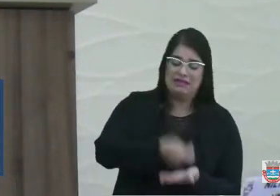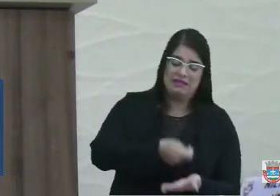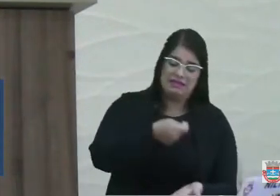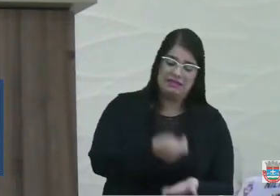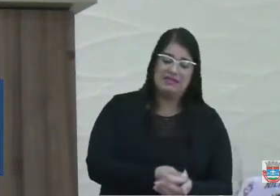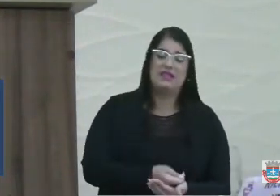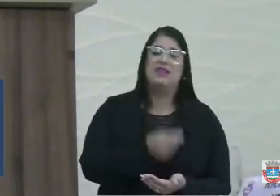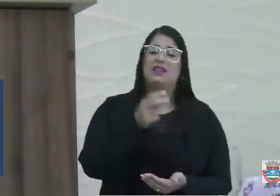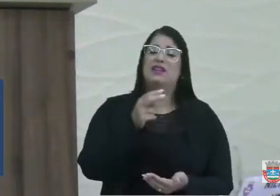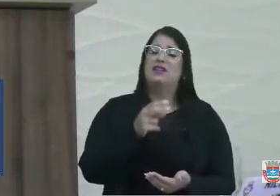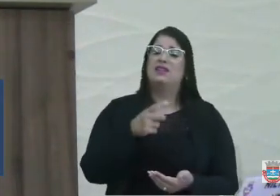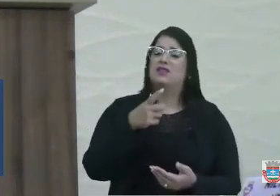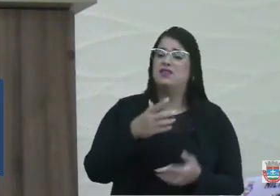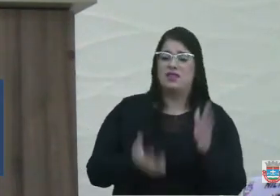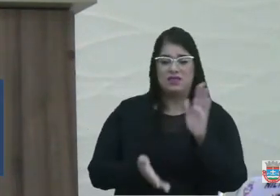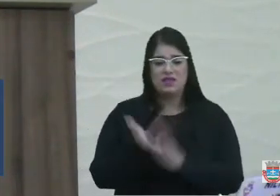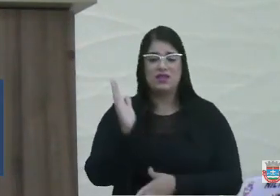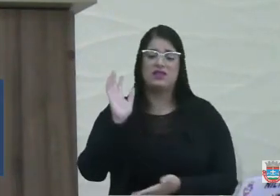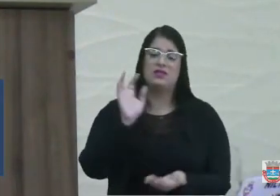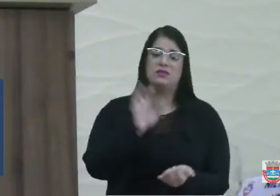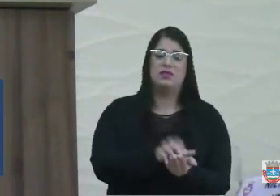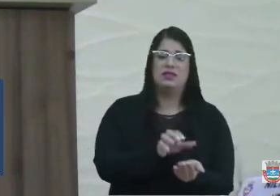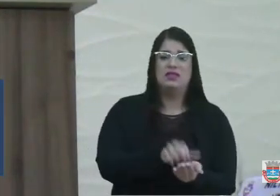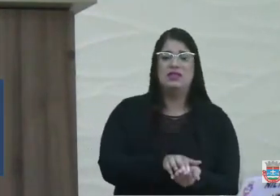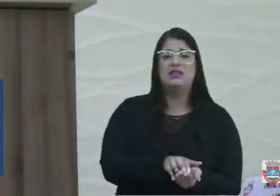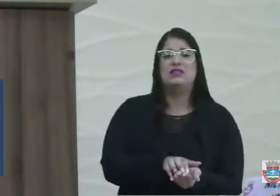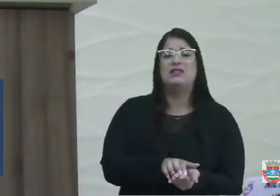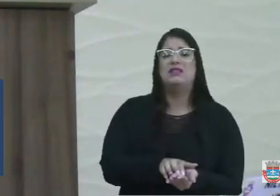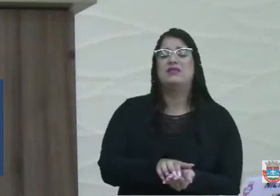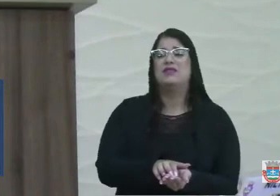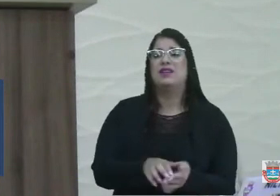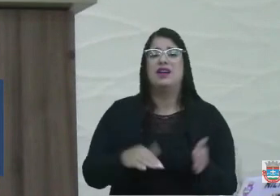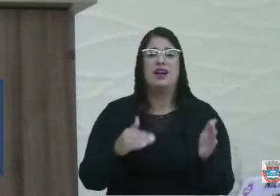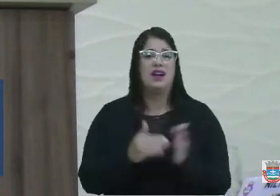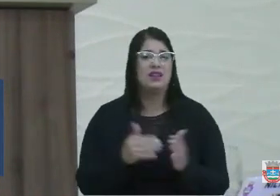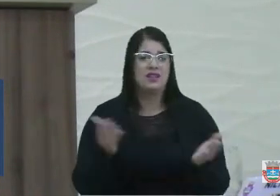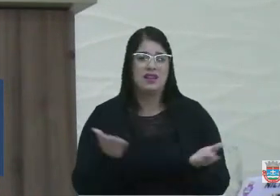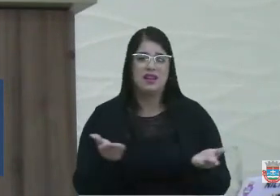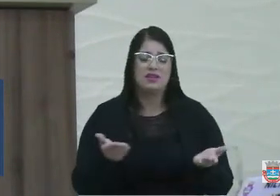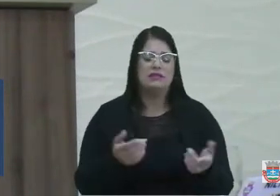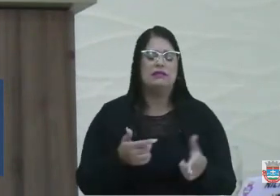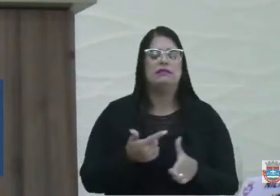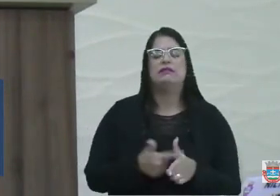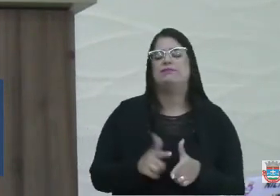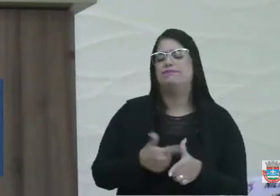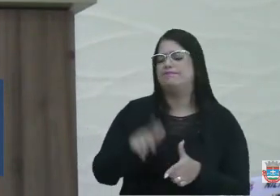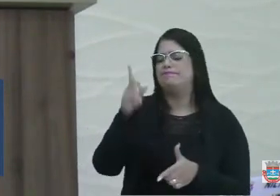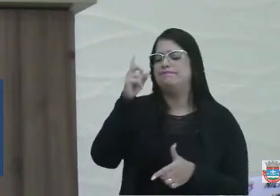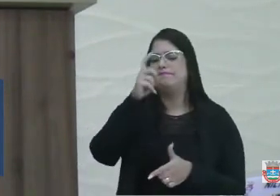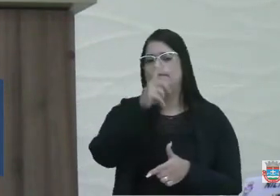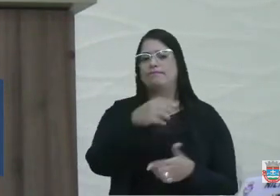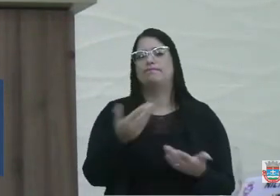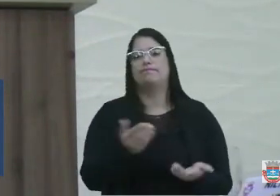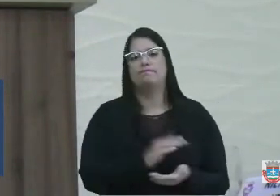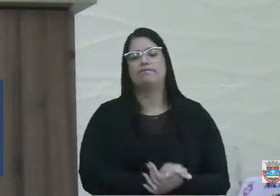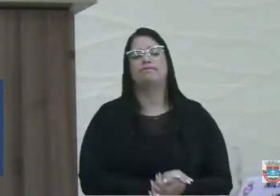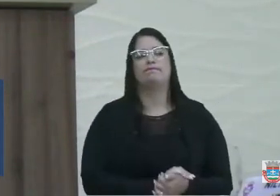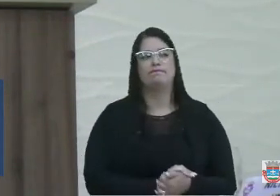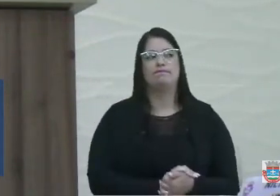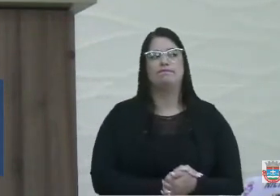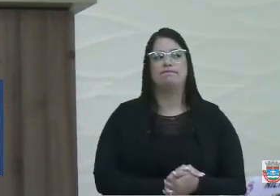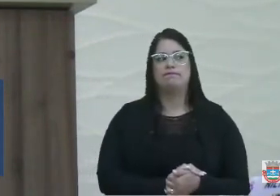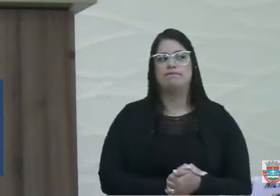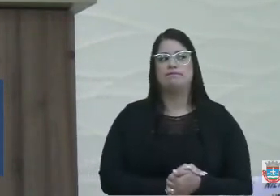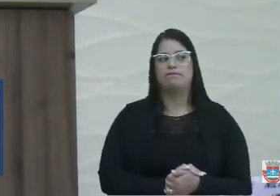para Recife, desde a outra gestão, e até agora é um problema que vem como